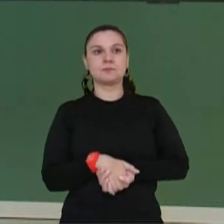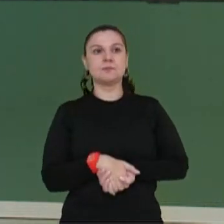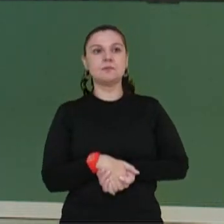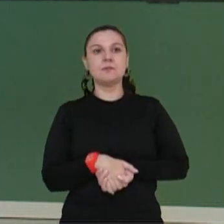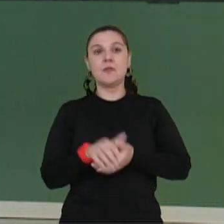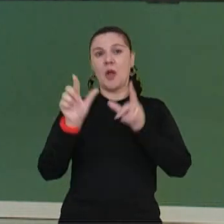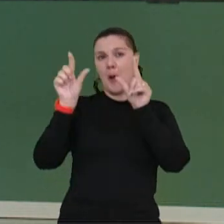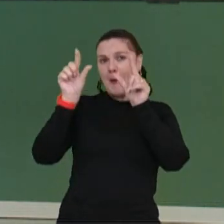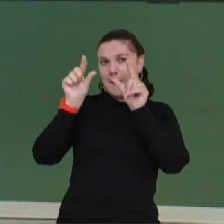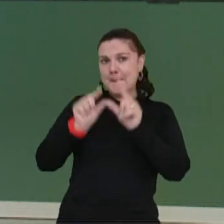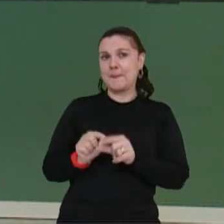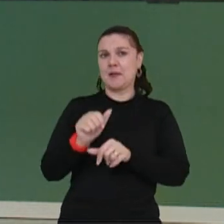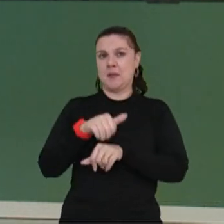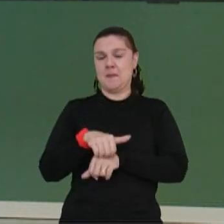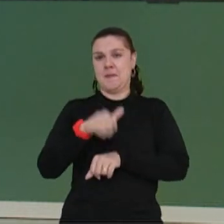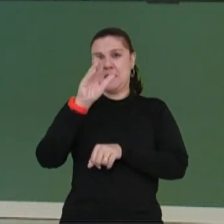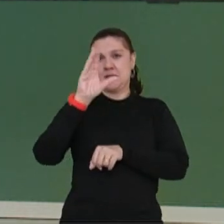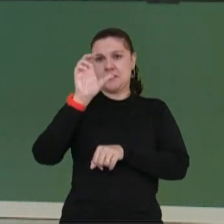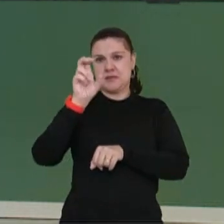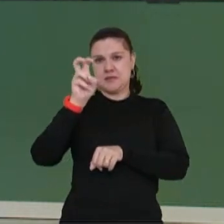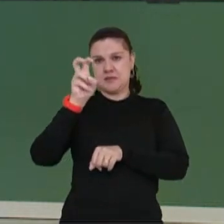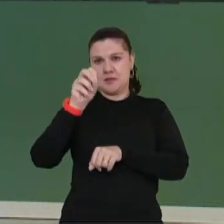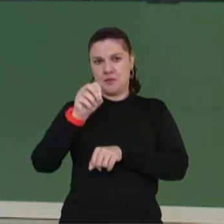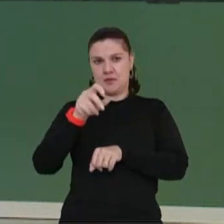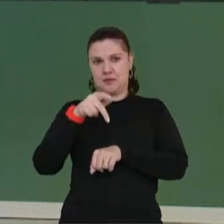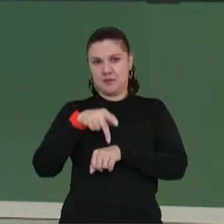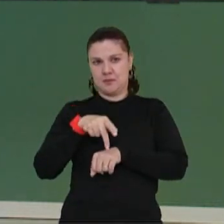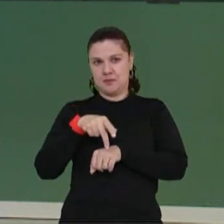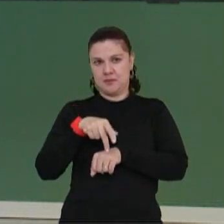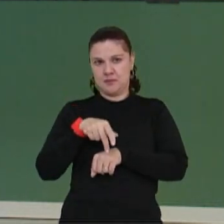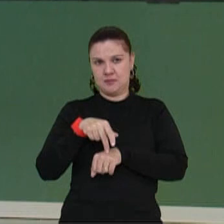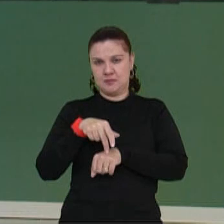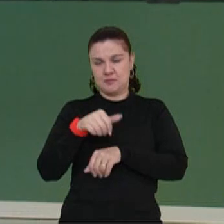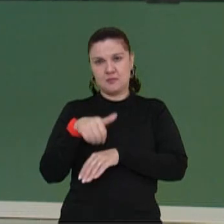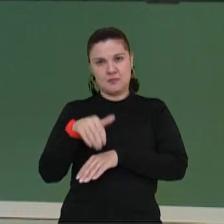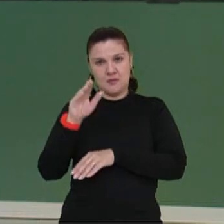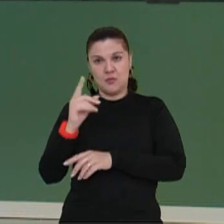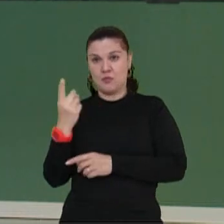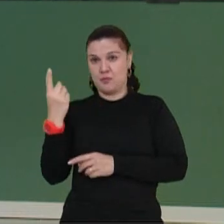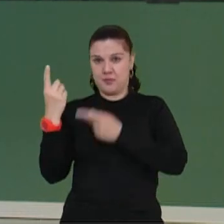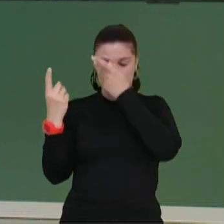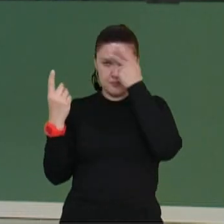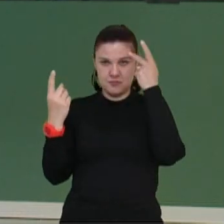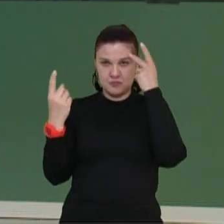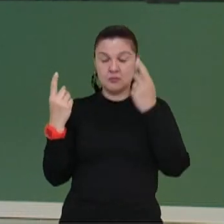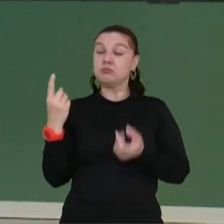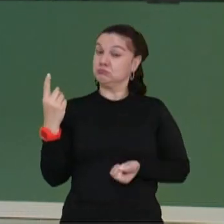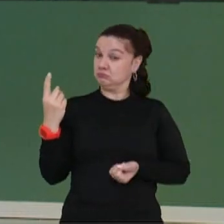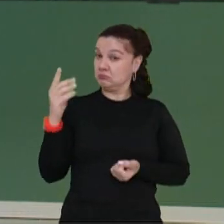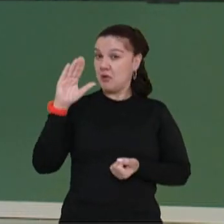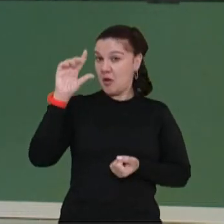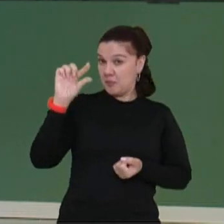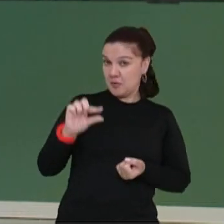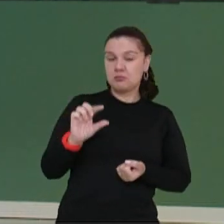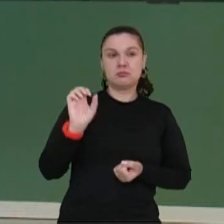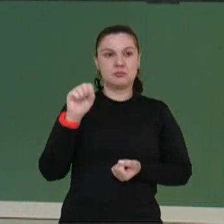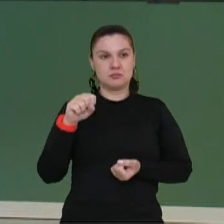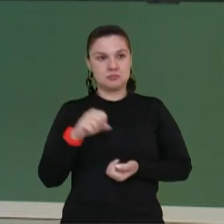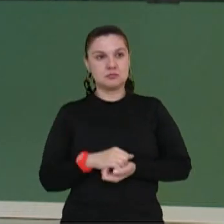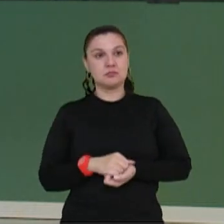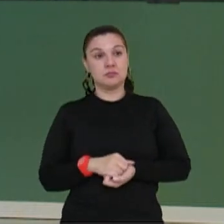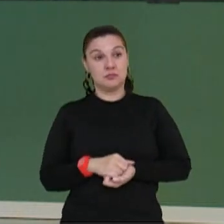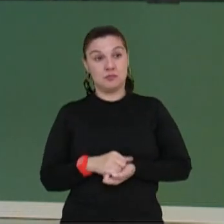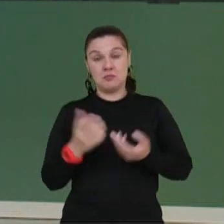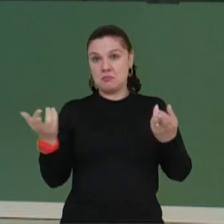A minoria possui mais de 50 pedras. Bom, acima de 50 eu só tenho 1. É a minoria? É.